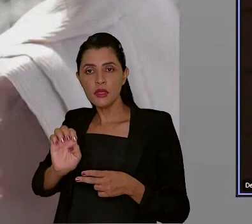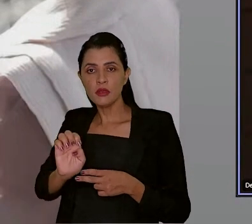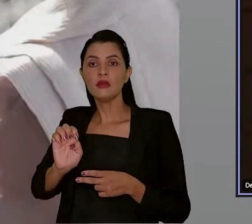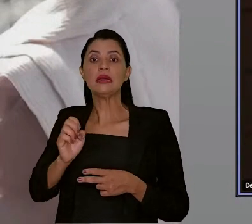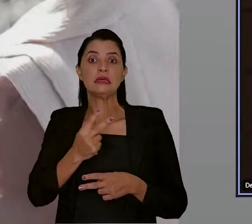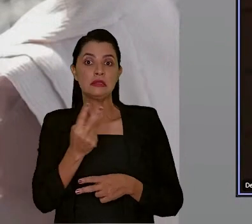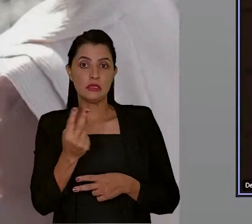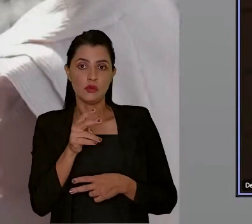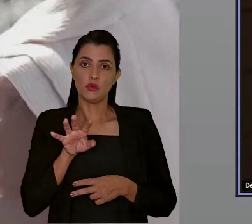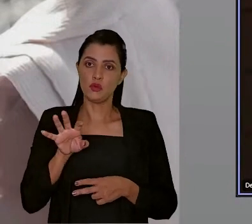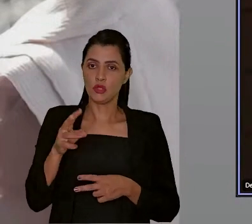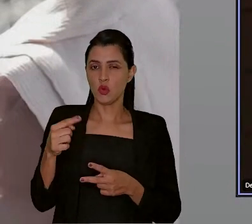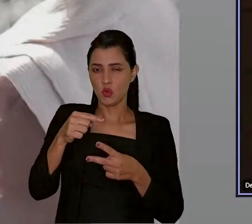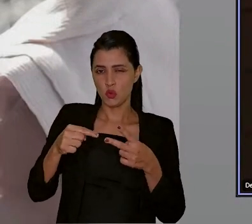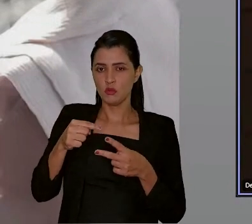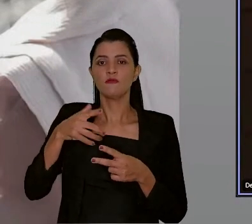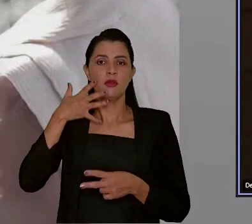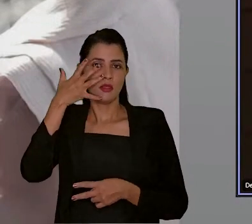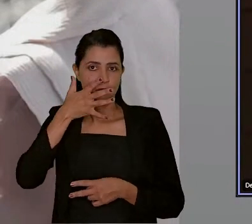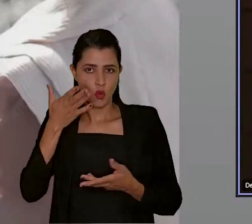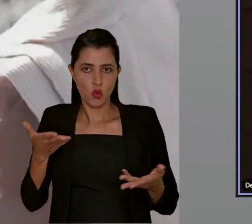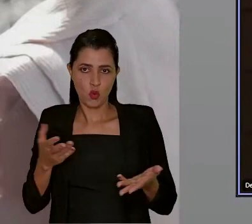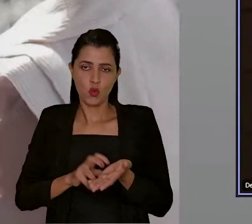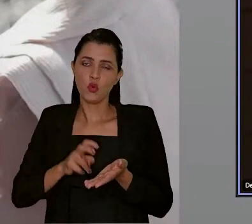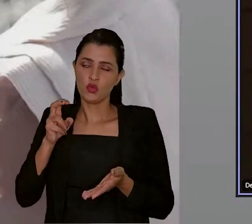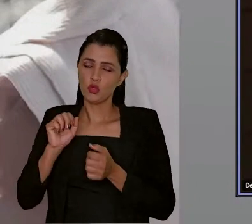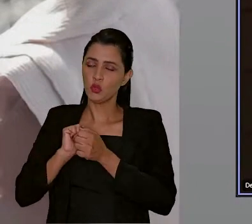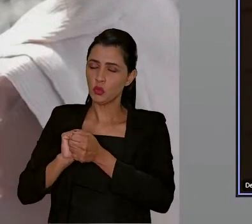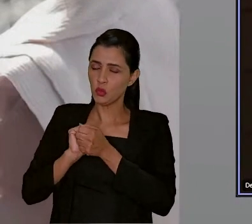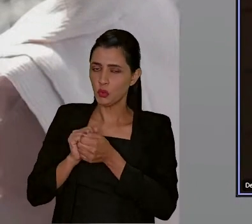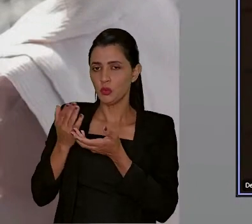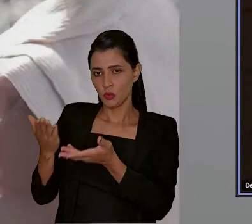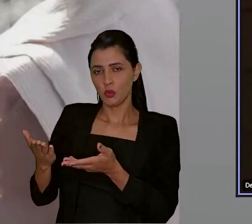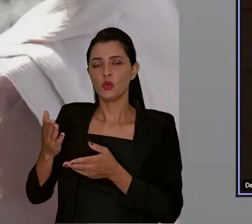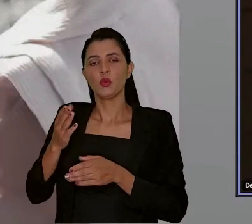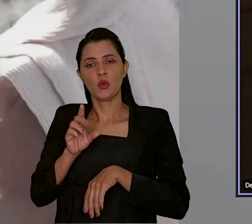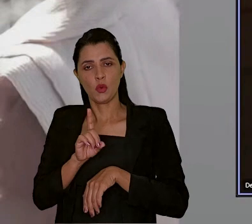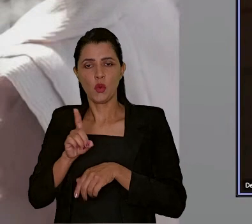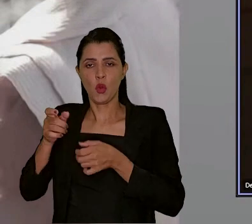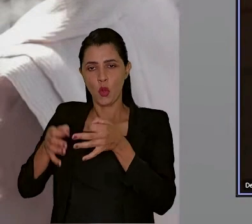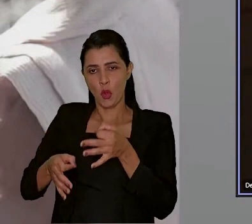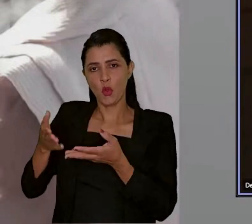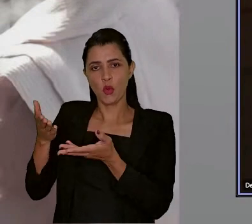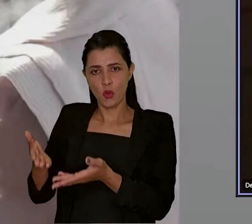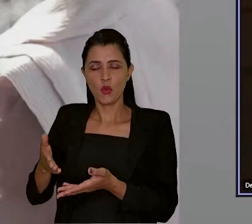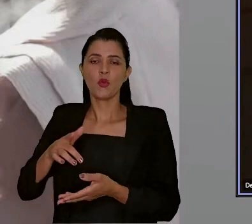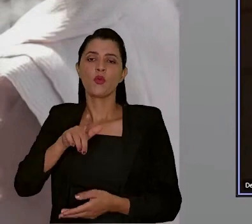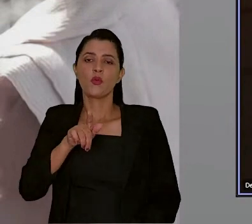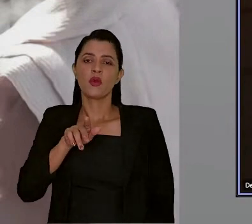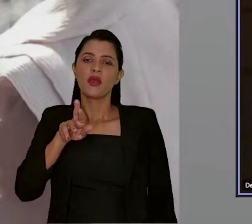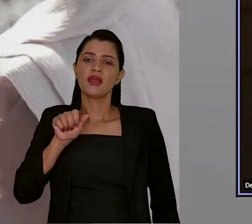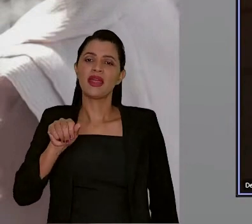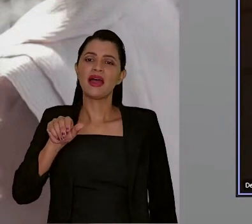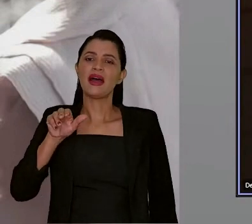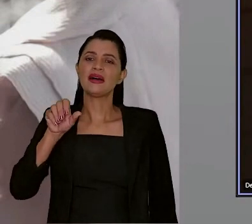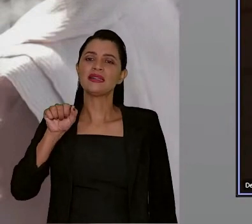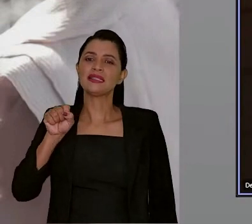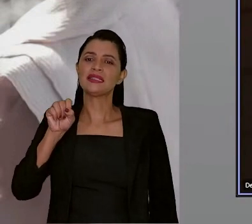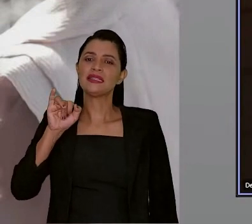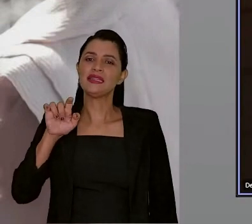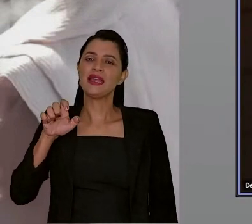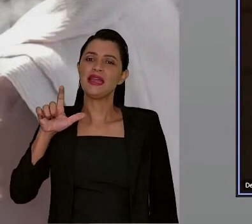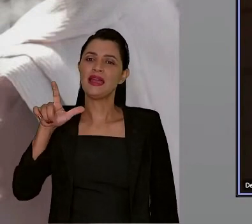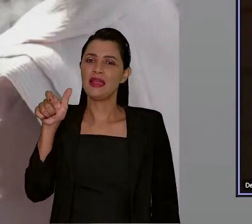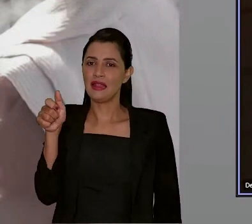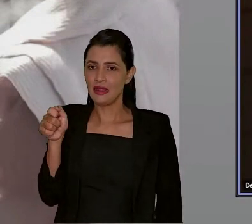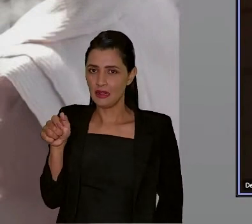dos palestrantes desta manhã, juntamente com a doutora Graciela Tagle, juíza de enlace na